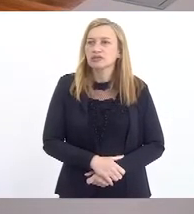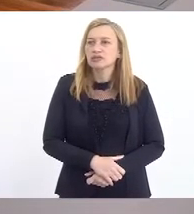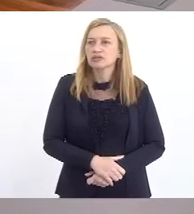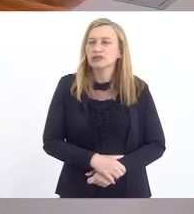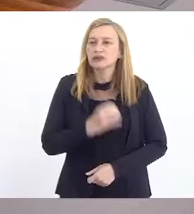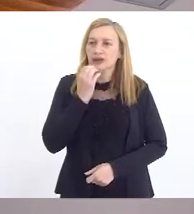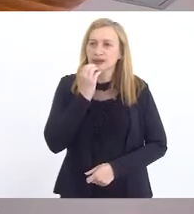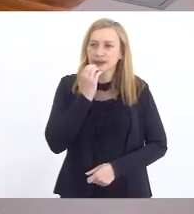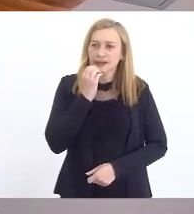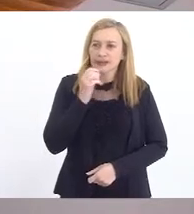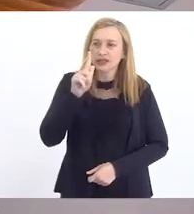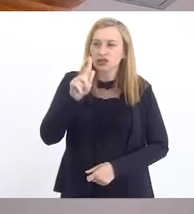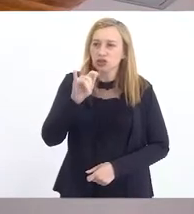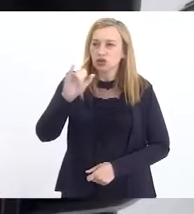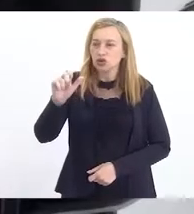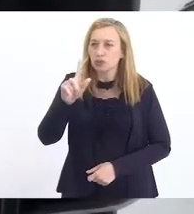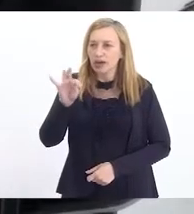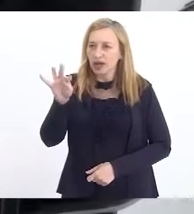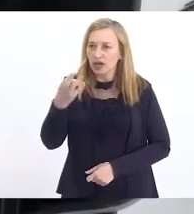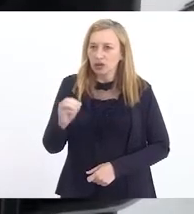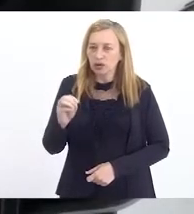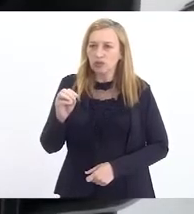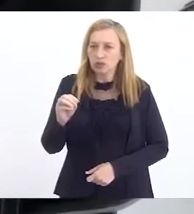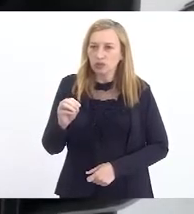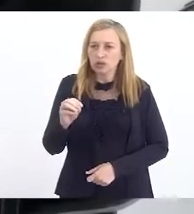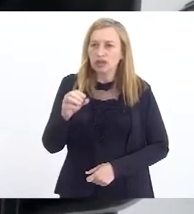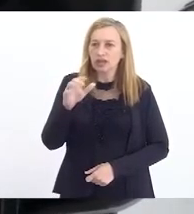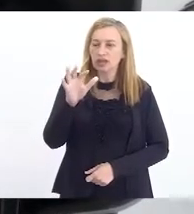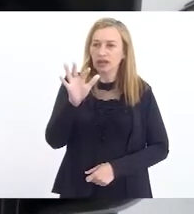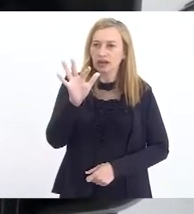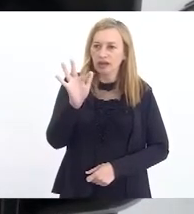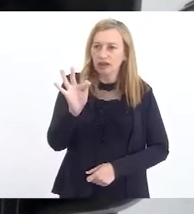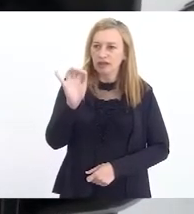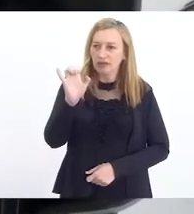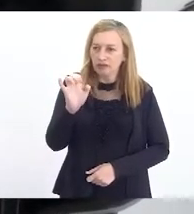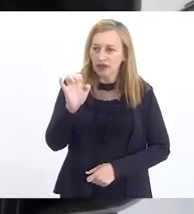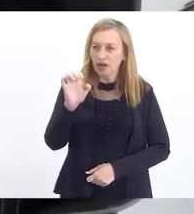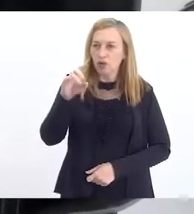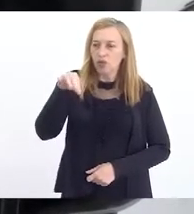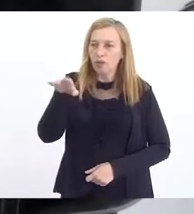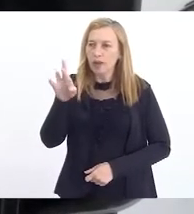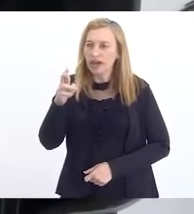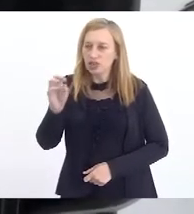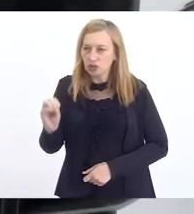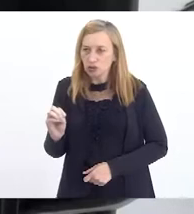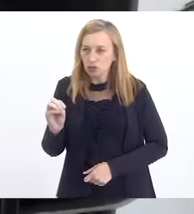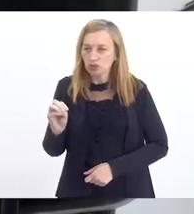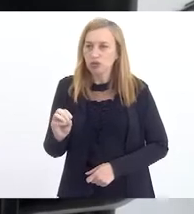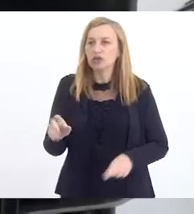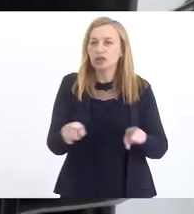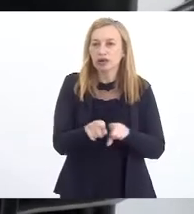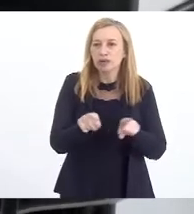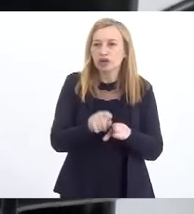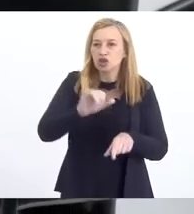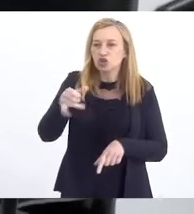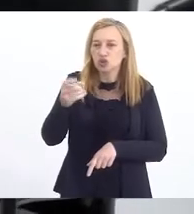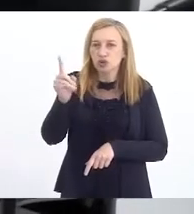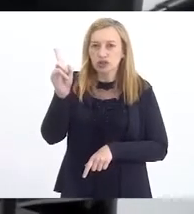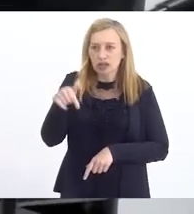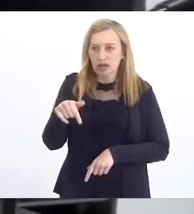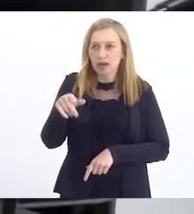O Gilberto Avarenga, da FEComércio, e o José Roberto